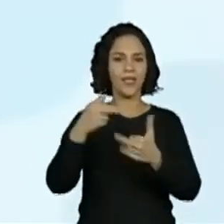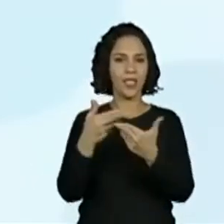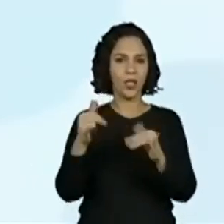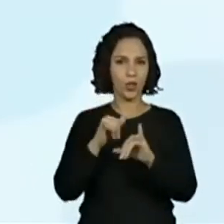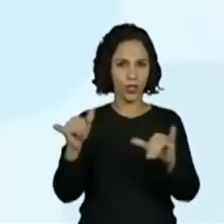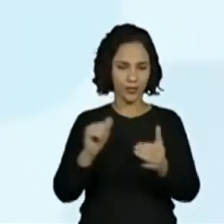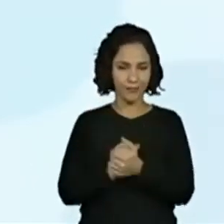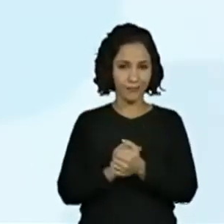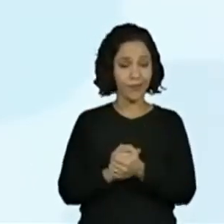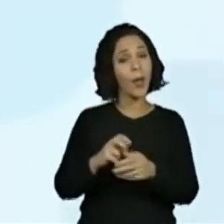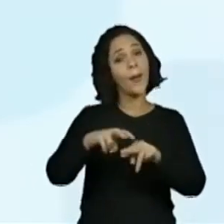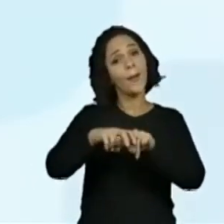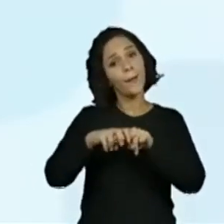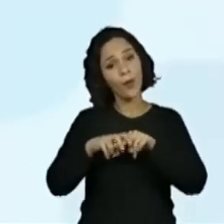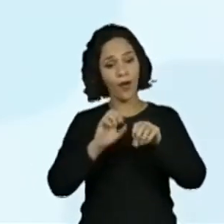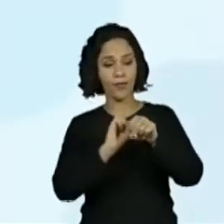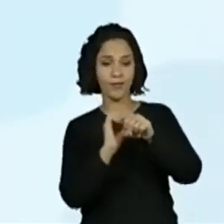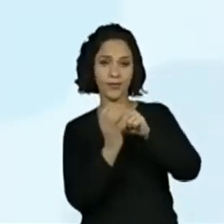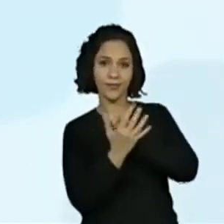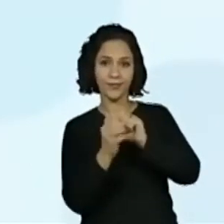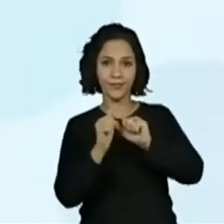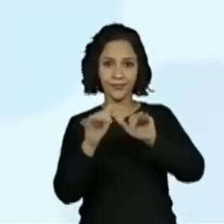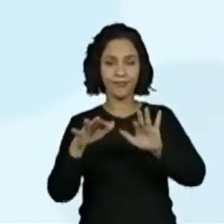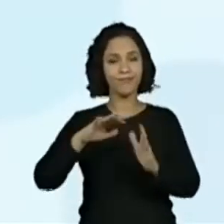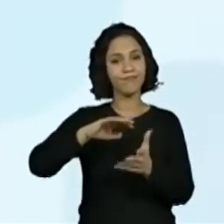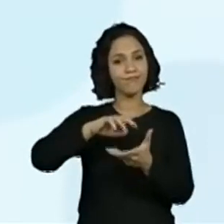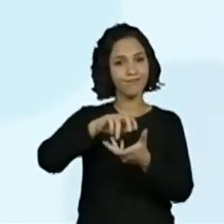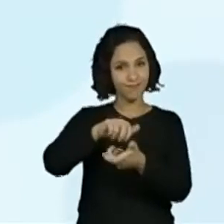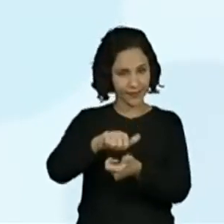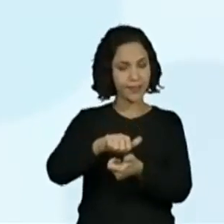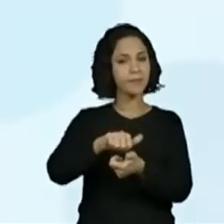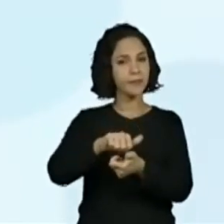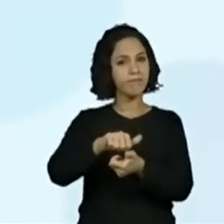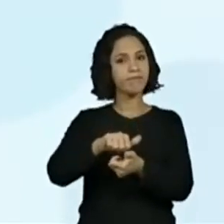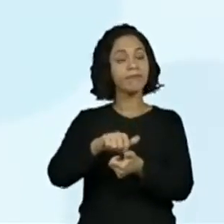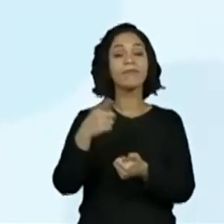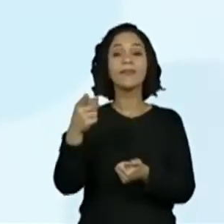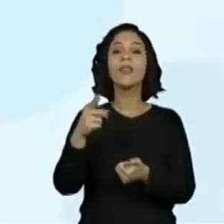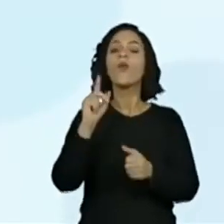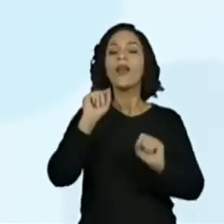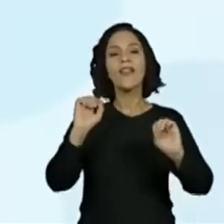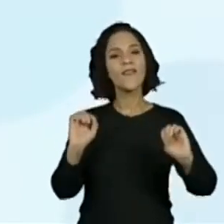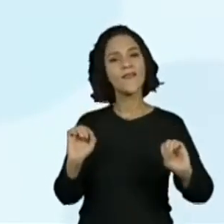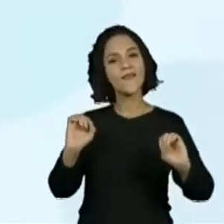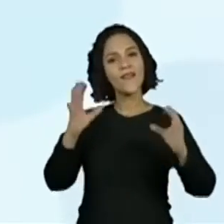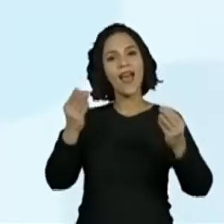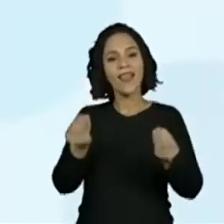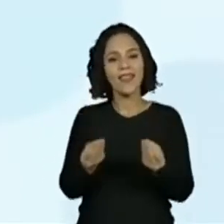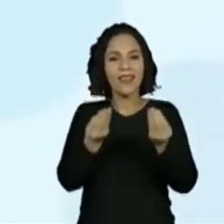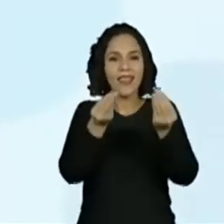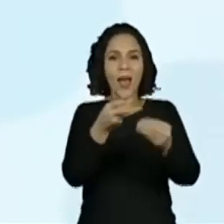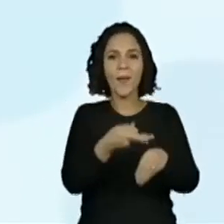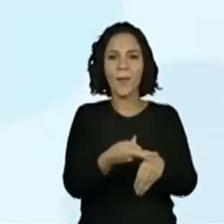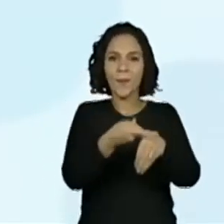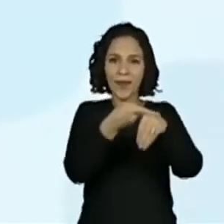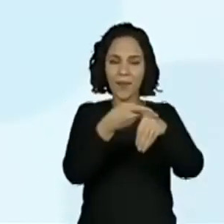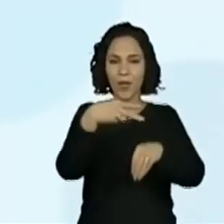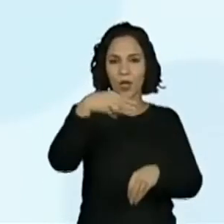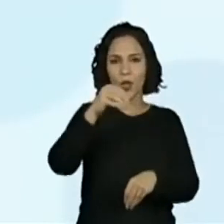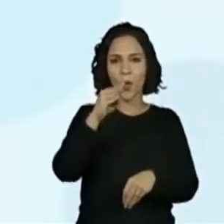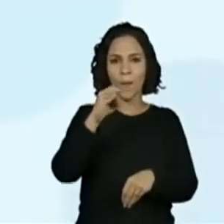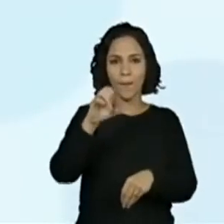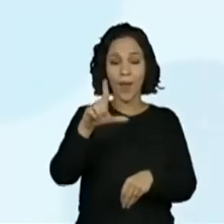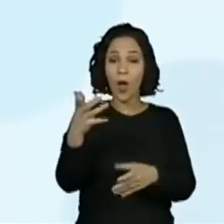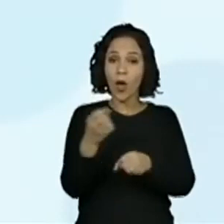Em decorrência da pandemia de Covid-19, as cerimônias de entrega do Prêmio Nobel serão